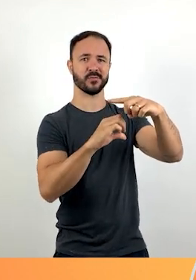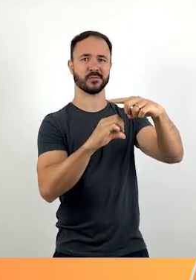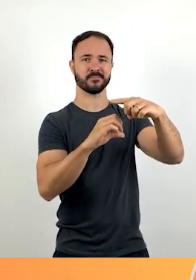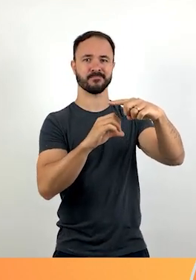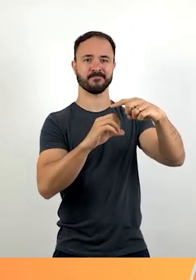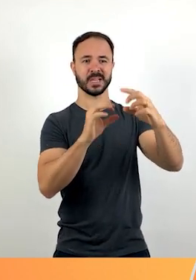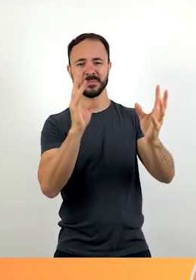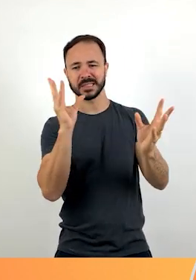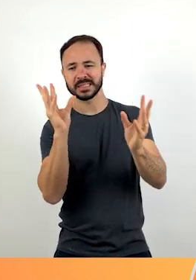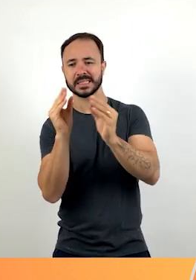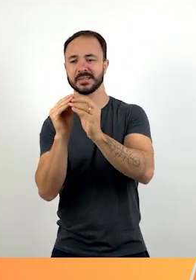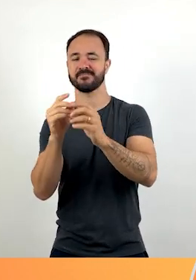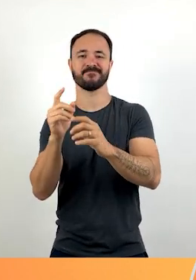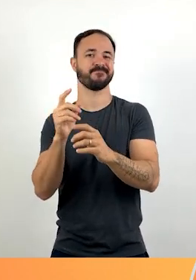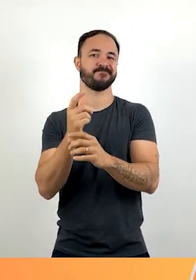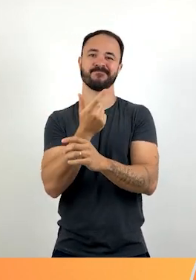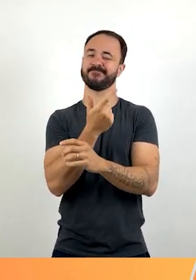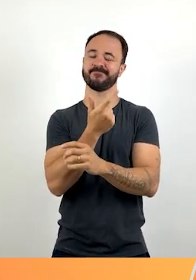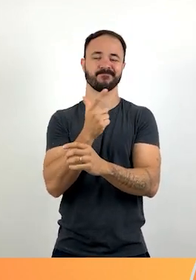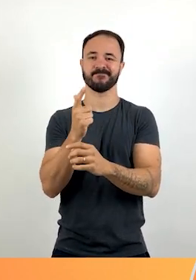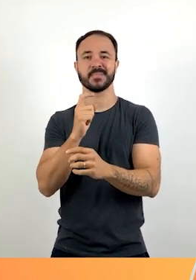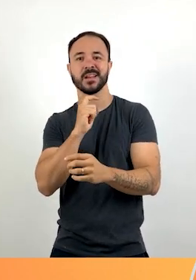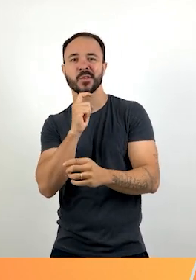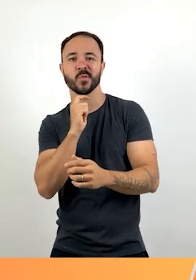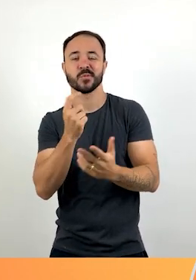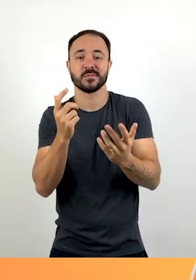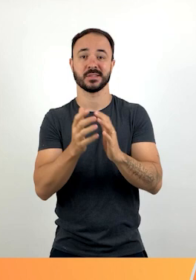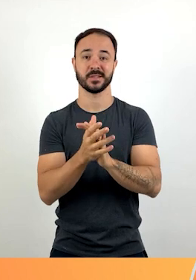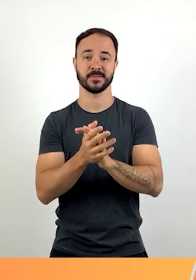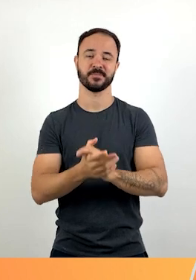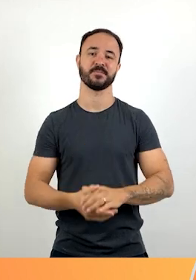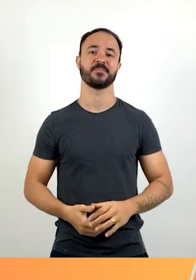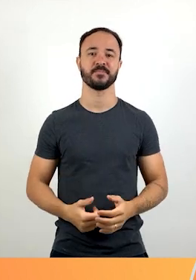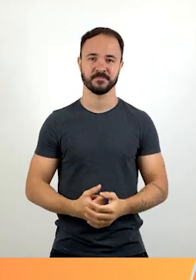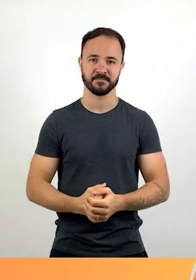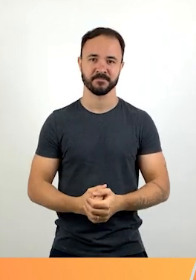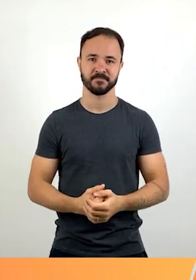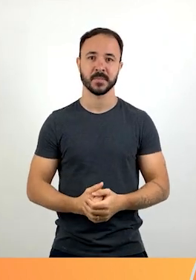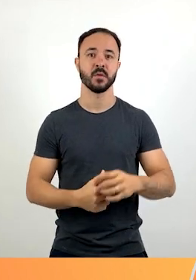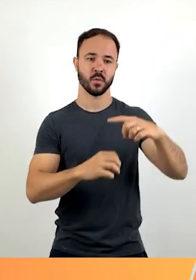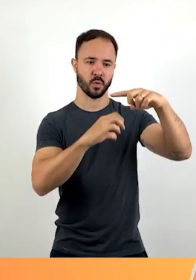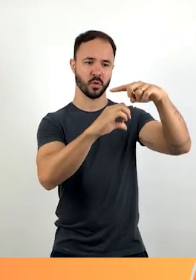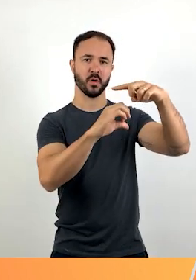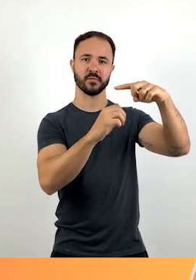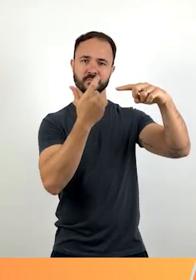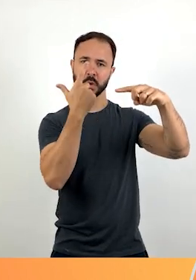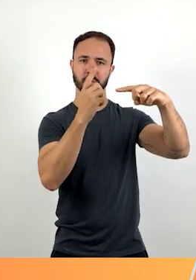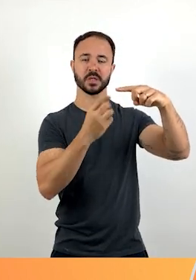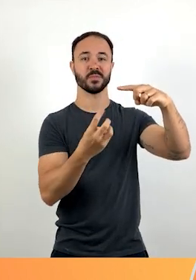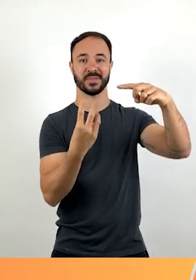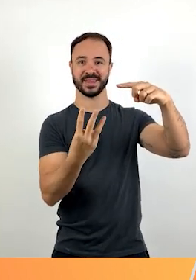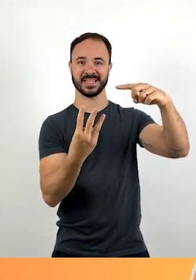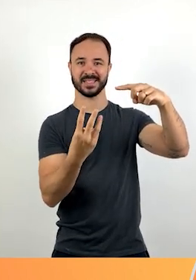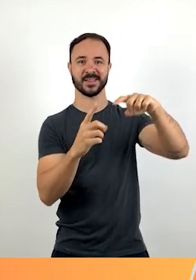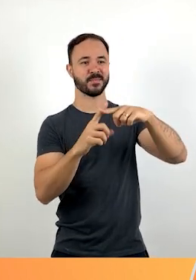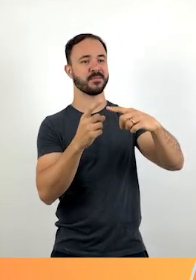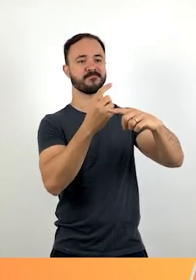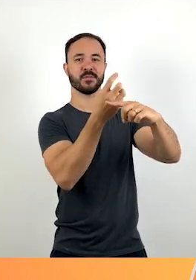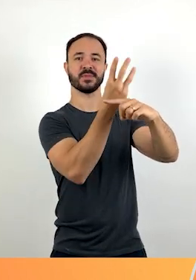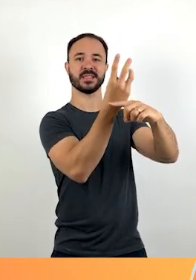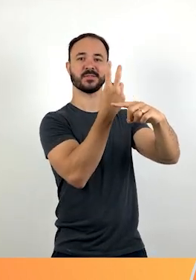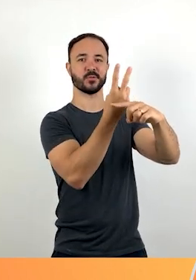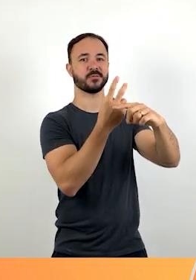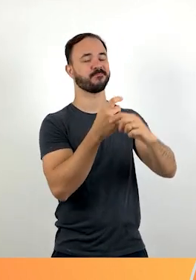simplificar, né? O 32 é par, daria por 2, mas o 9 não dá por 2. O 9 dá por 3, mas o 32 não dá para dividir